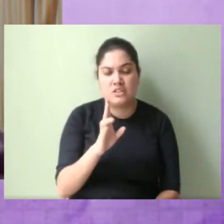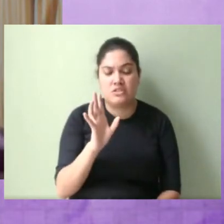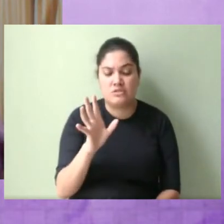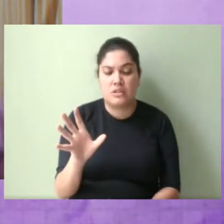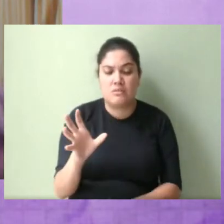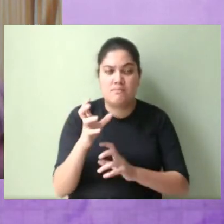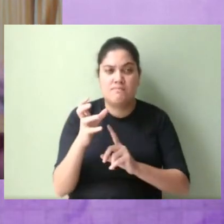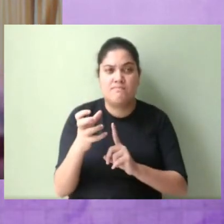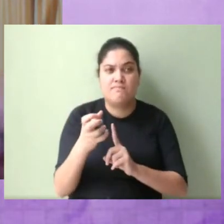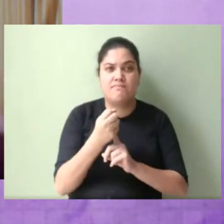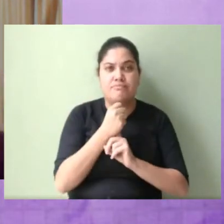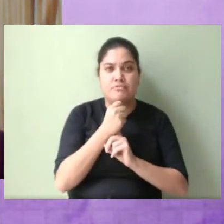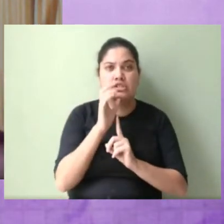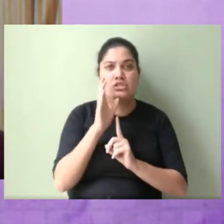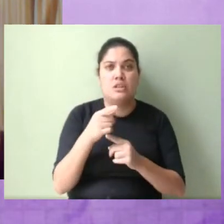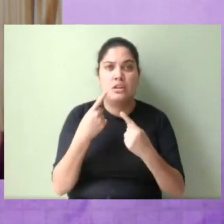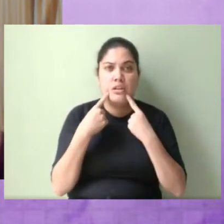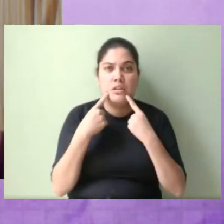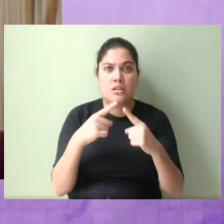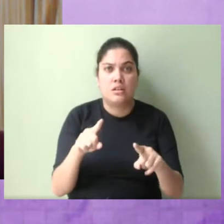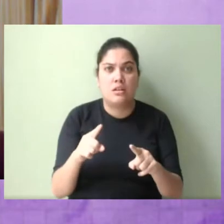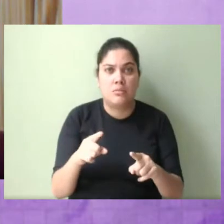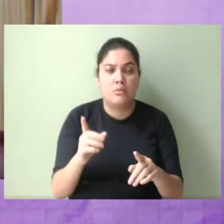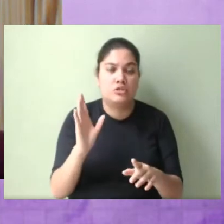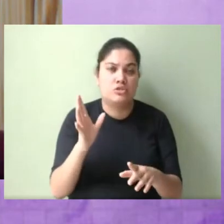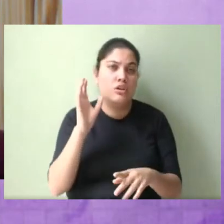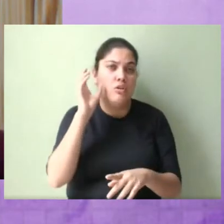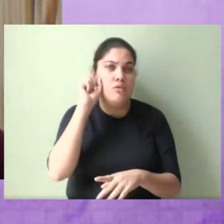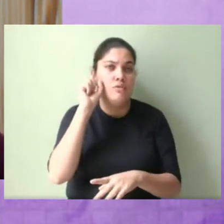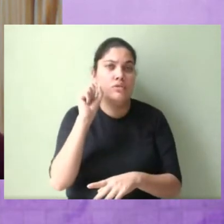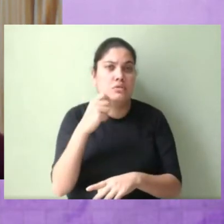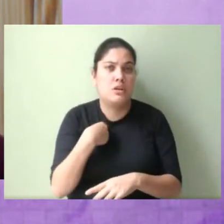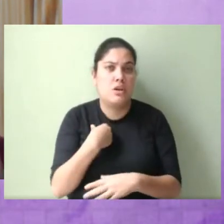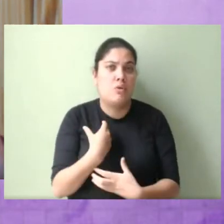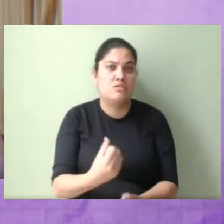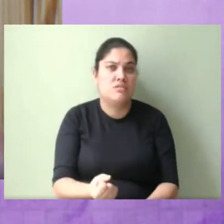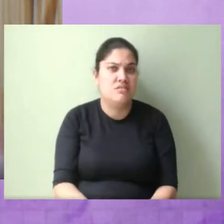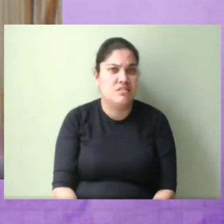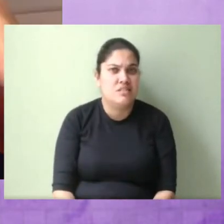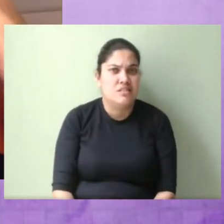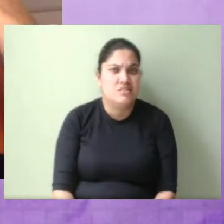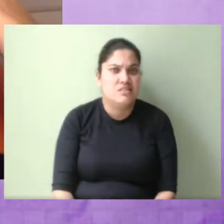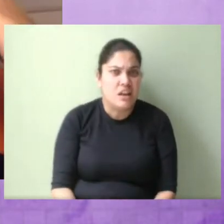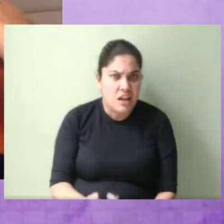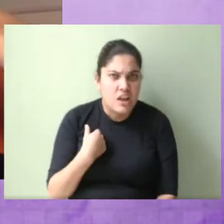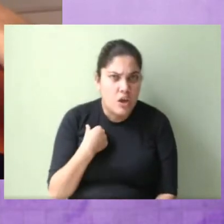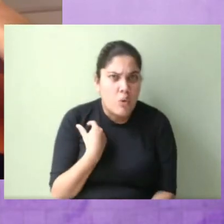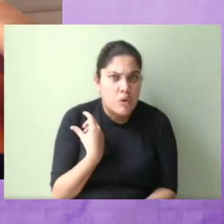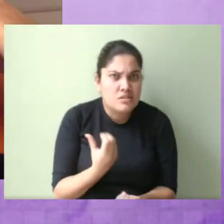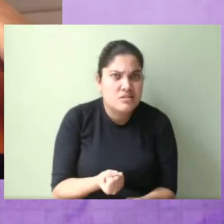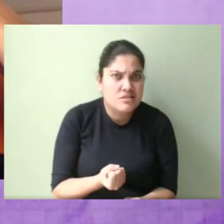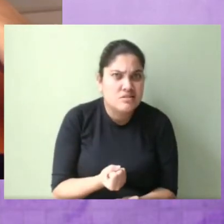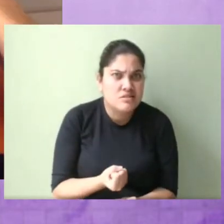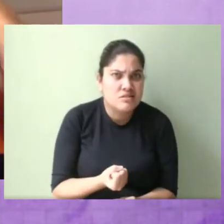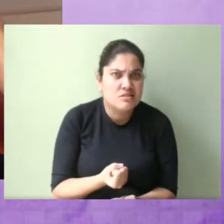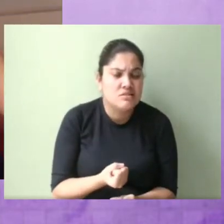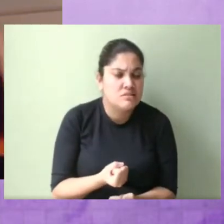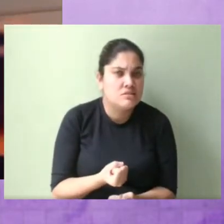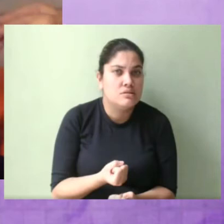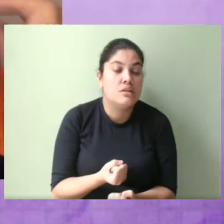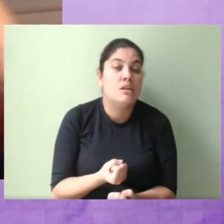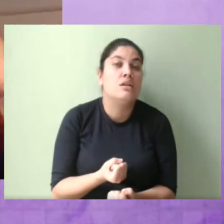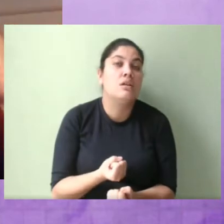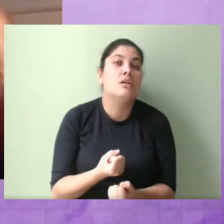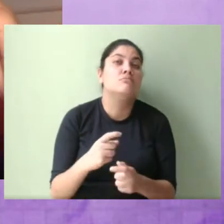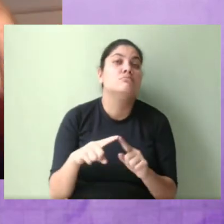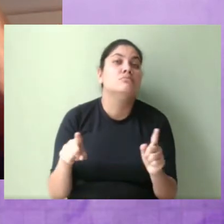abuso psicológico. Então, é todo um caminho, né? Isso é uma luta ainda que a gente vai ter que passar, porque o abuso